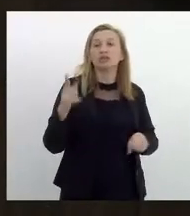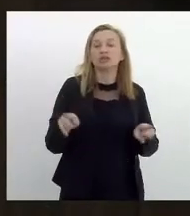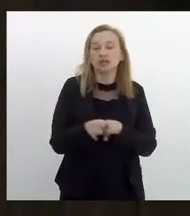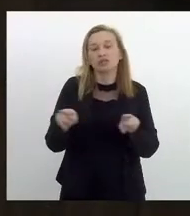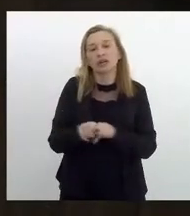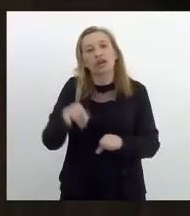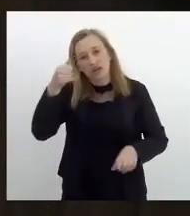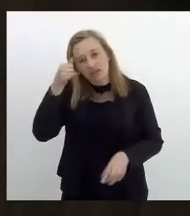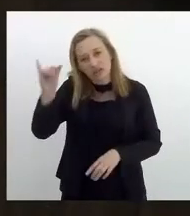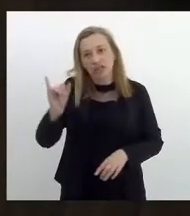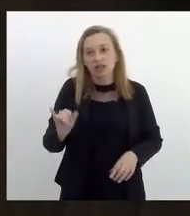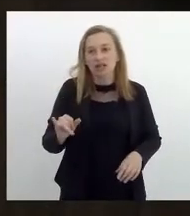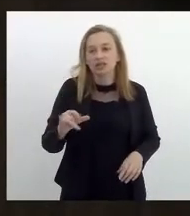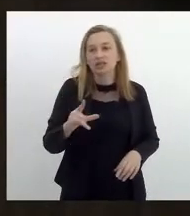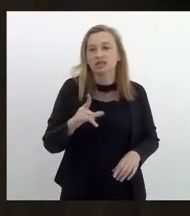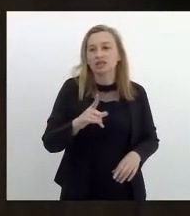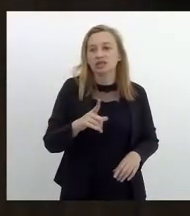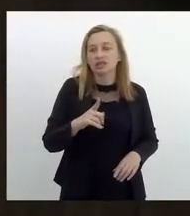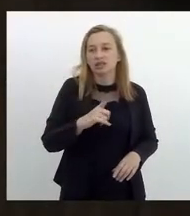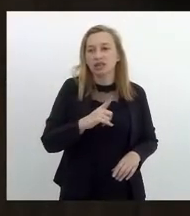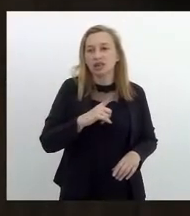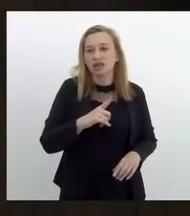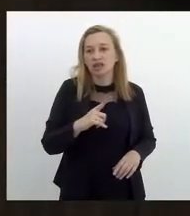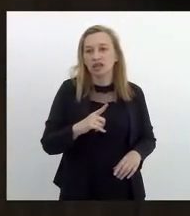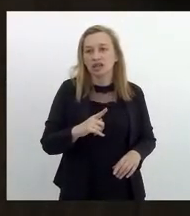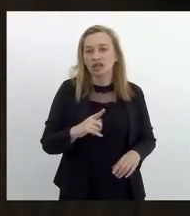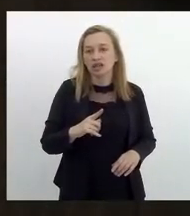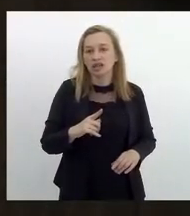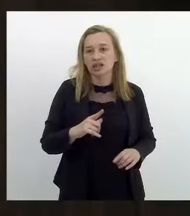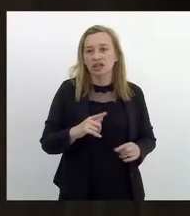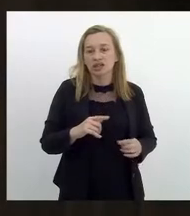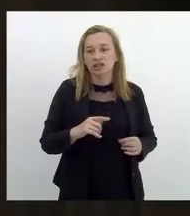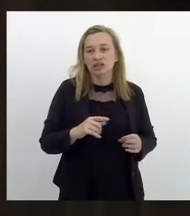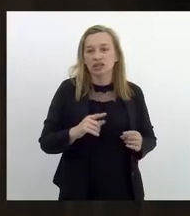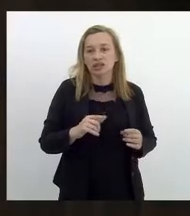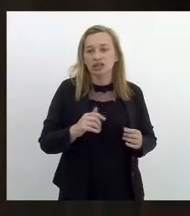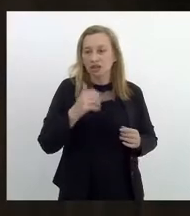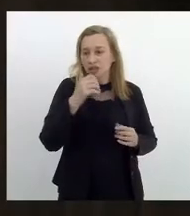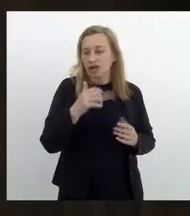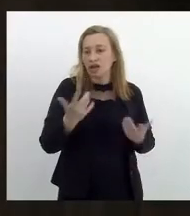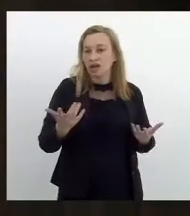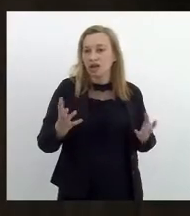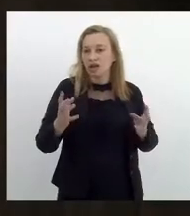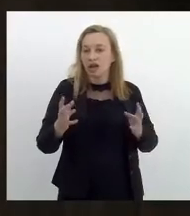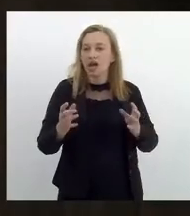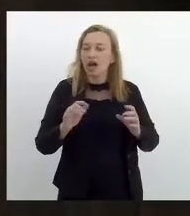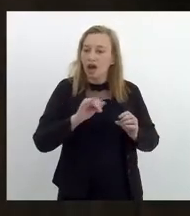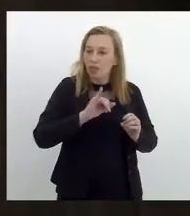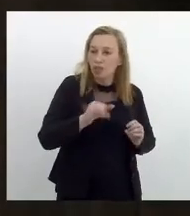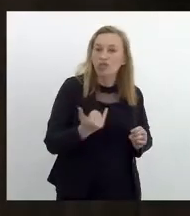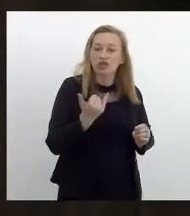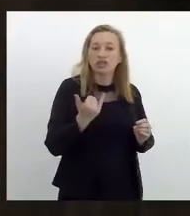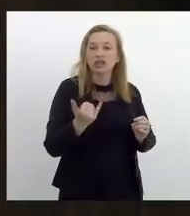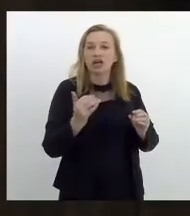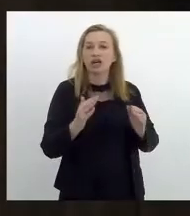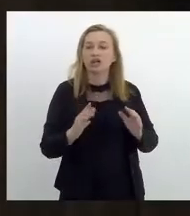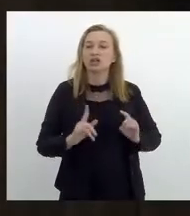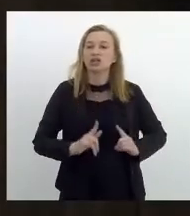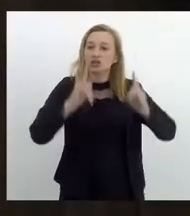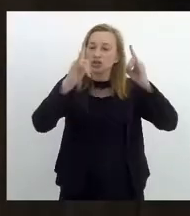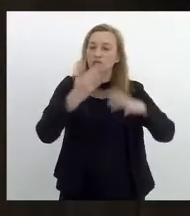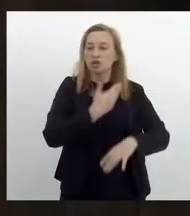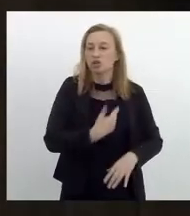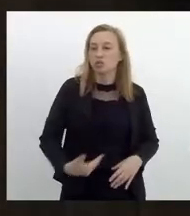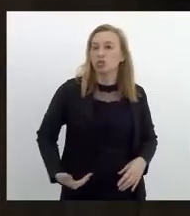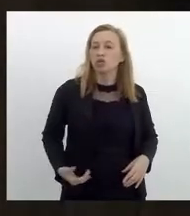evitar que haja ociosidade nos prédios escolares públicos. Se a gente puder aproveitar os prédios escolares públicos, os três turnos, se